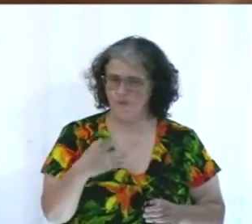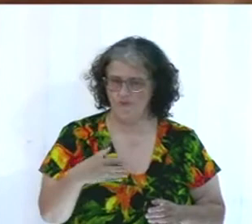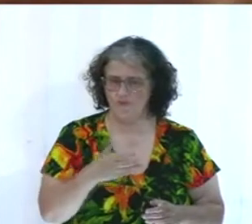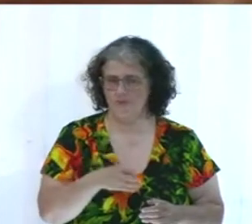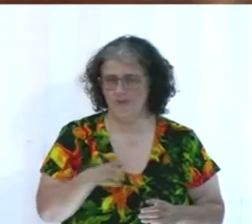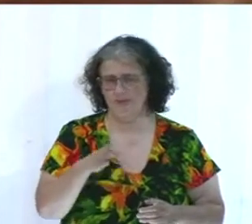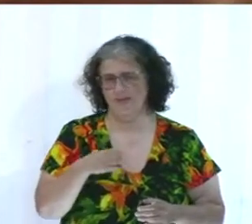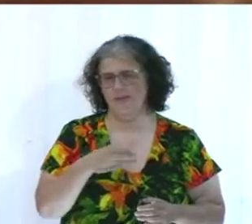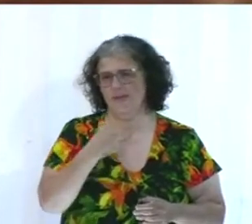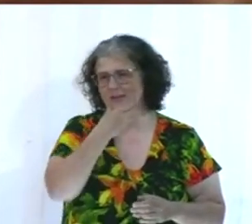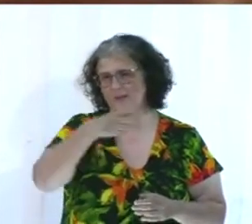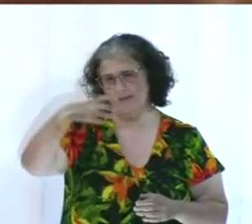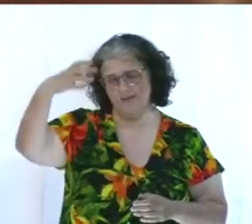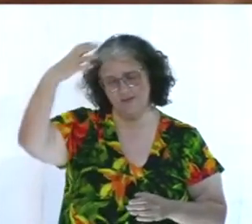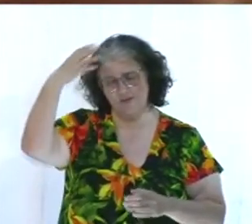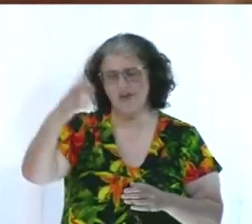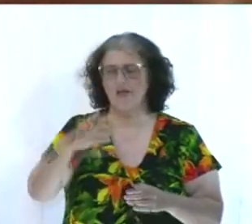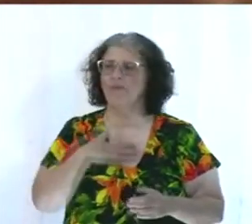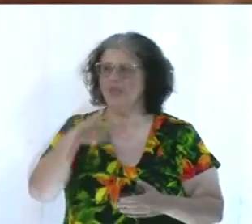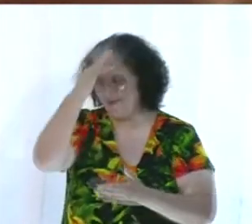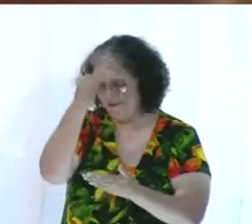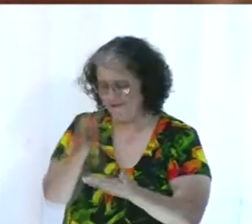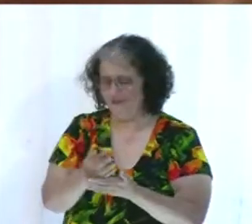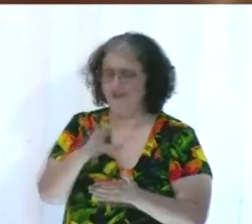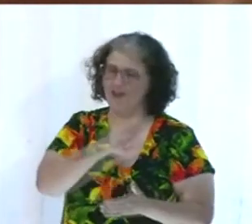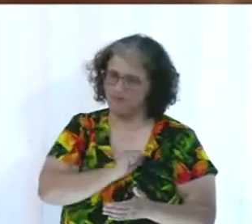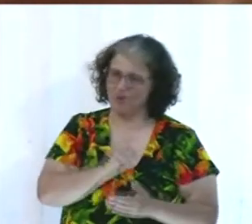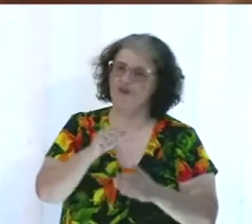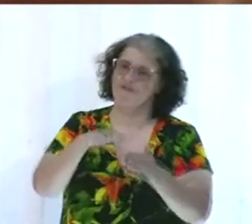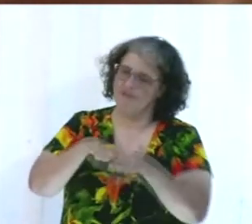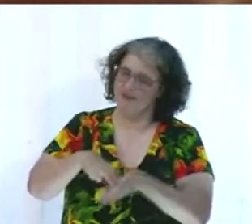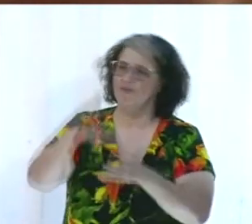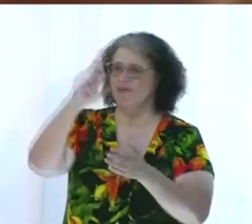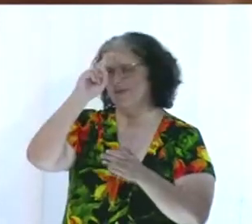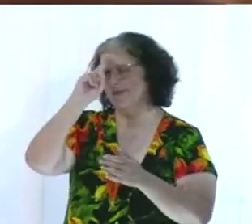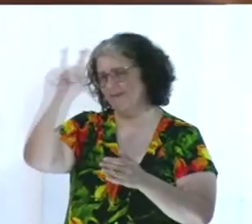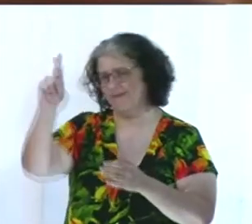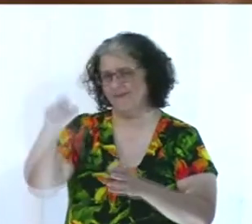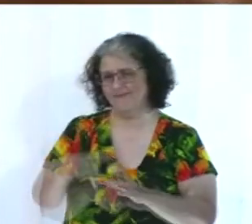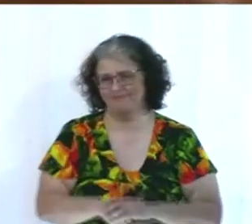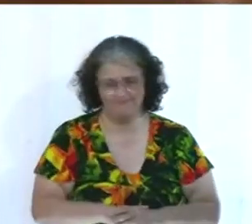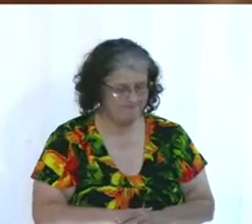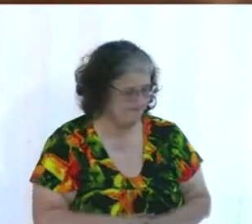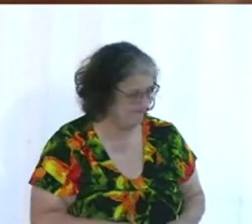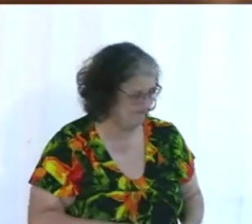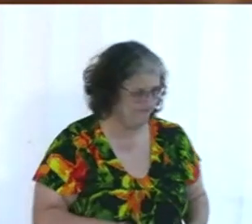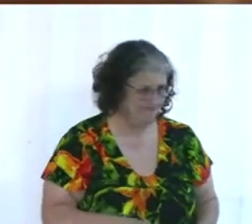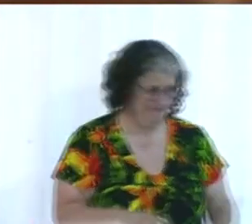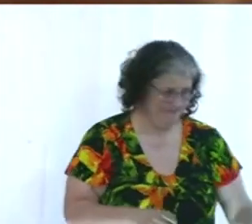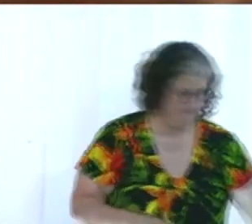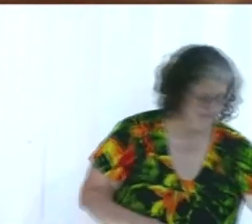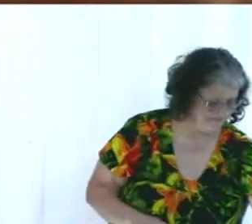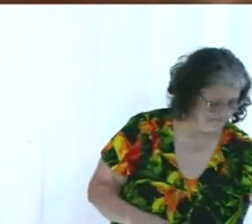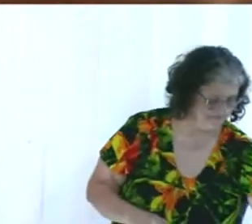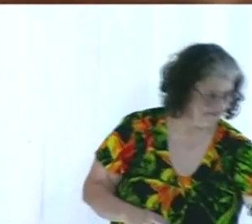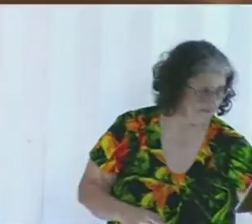minha fé e o meu amor estão firmados no Senhor, estão firmados no Senhor.